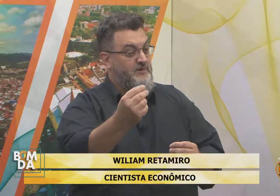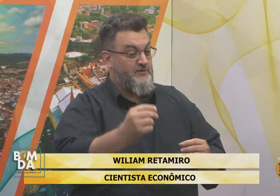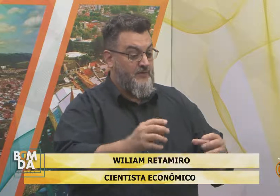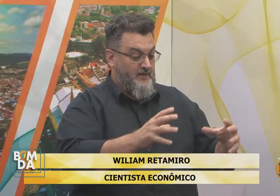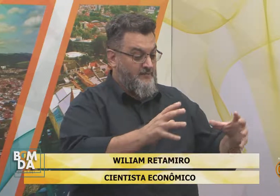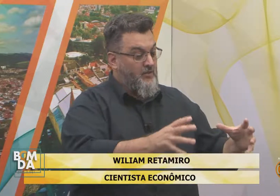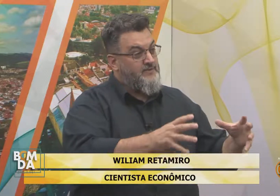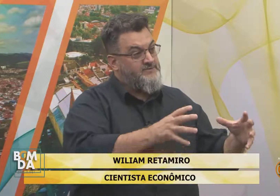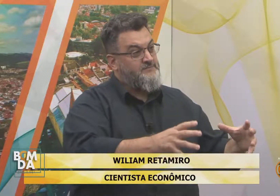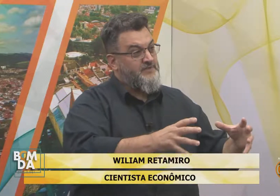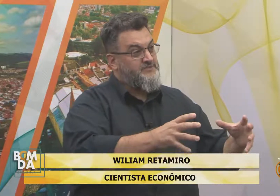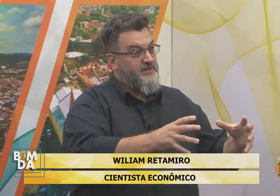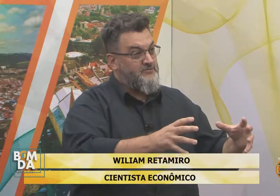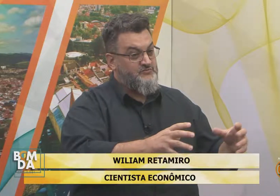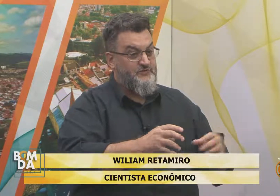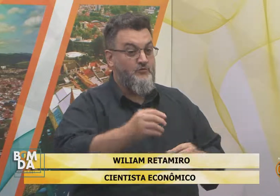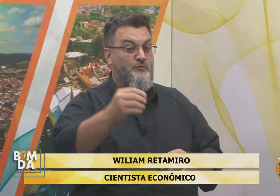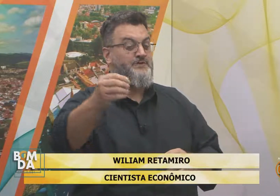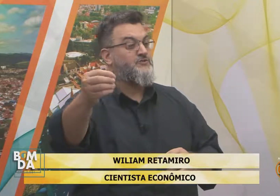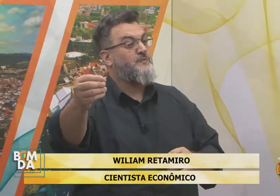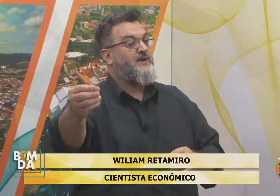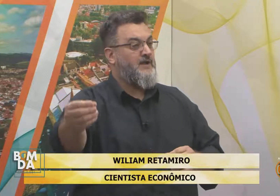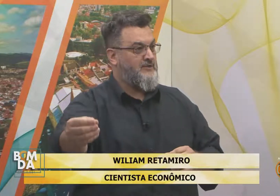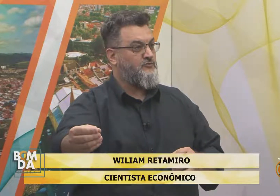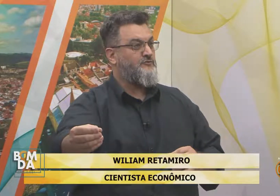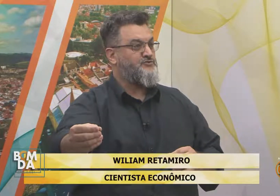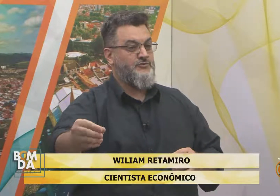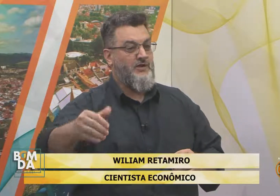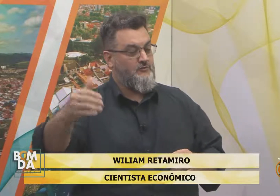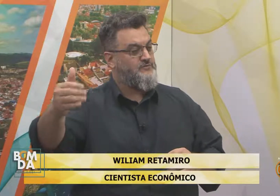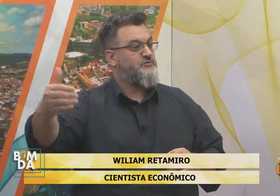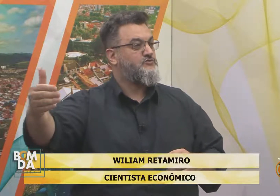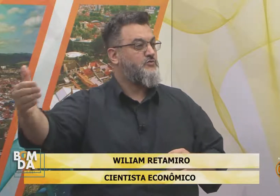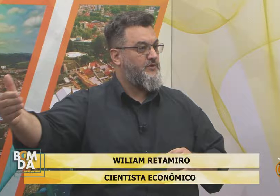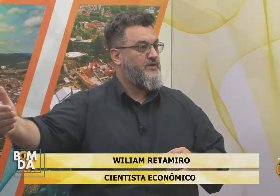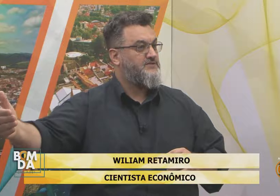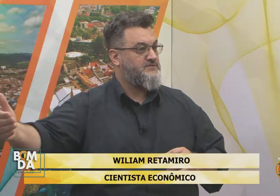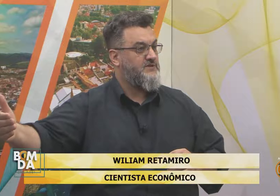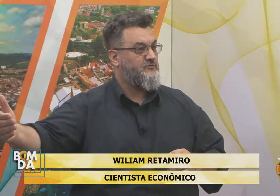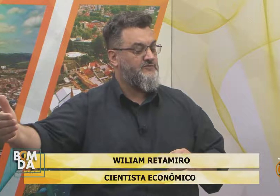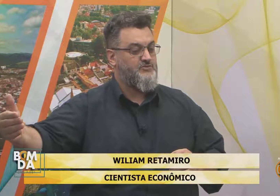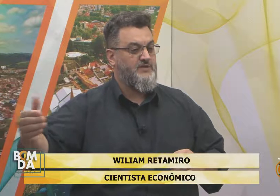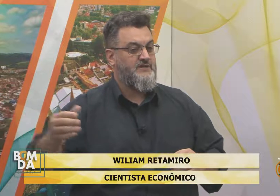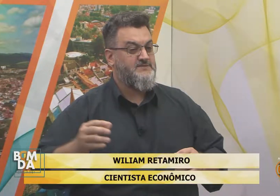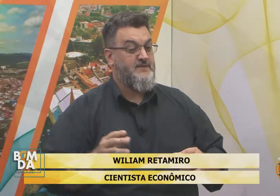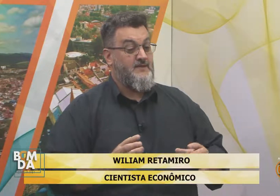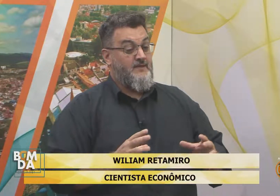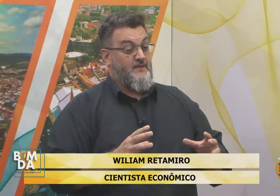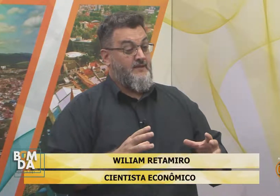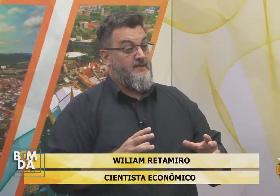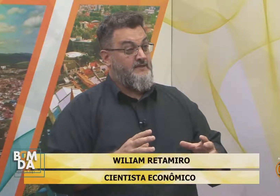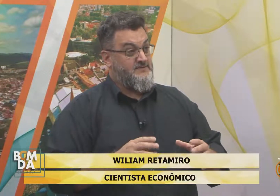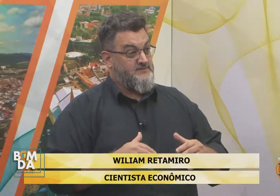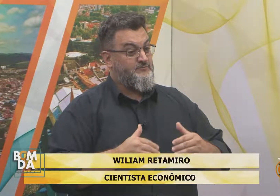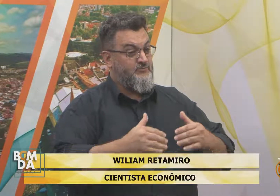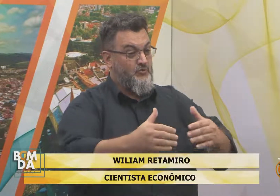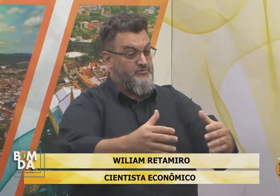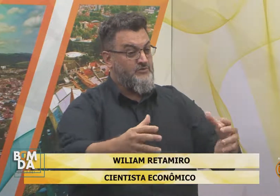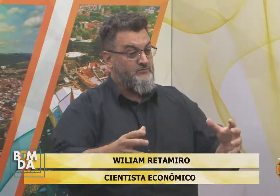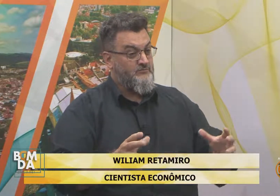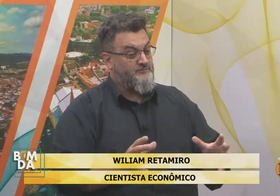filosofia de trabalho. Embora esses empreendimentos vão competir no mercado convencional, com as suas concorrentes, né, convencionais,